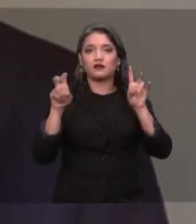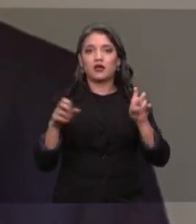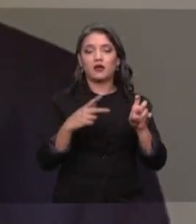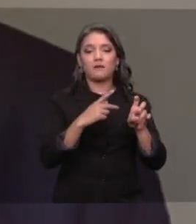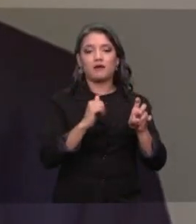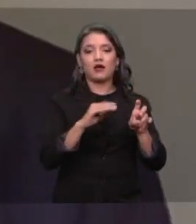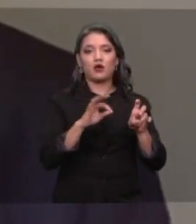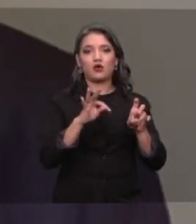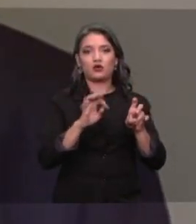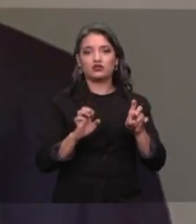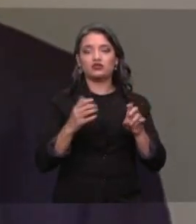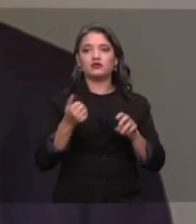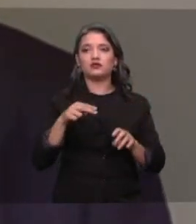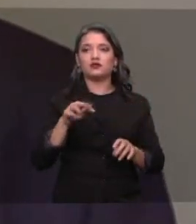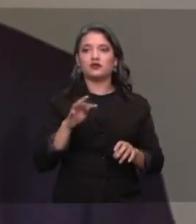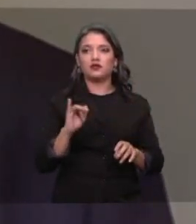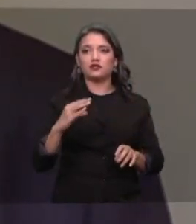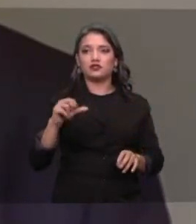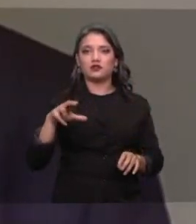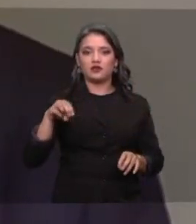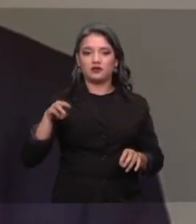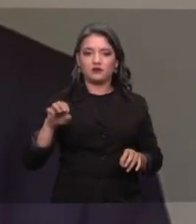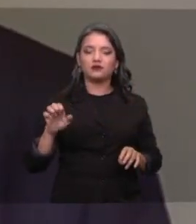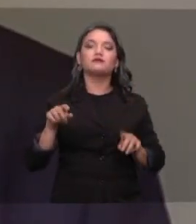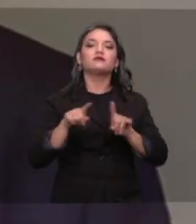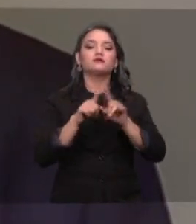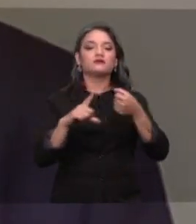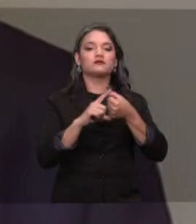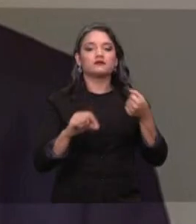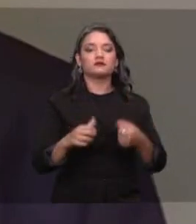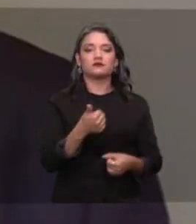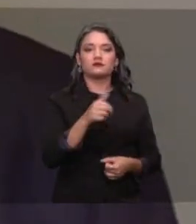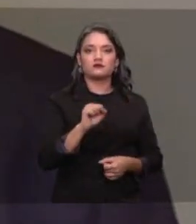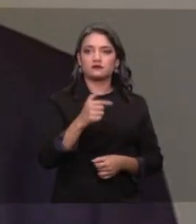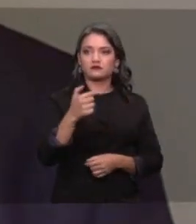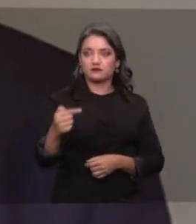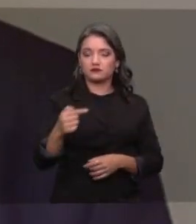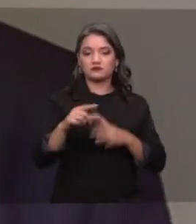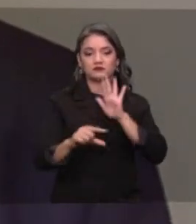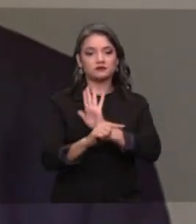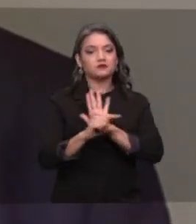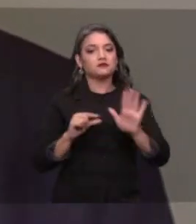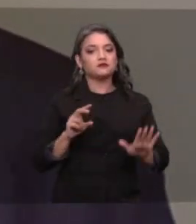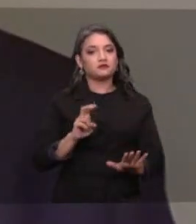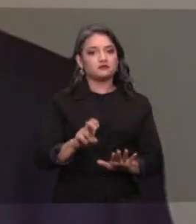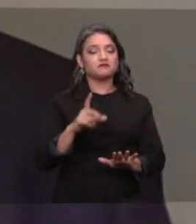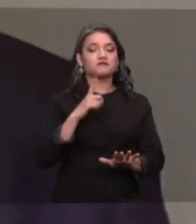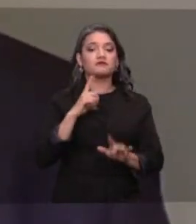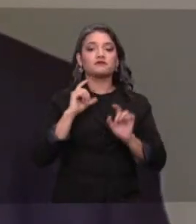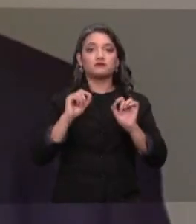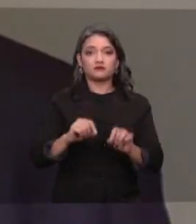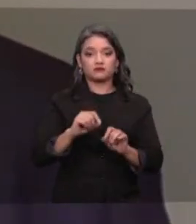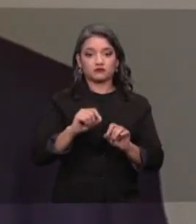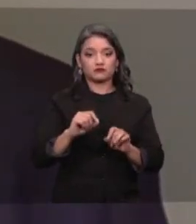também que diz respeito ao artigo 157, parágrafo 5º, o impedimento